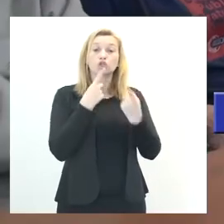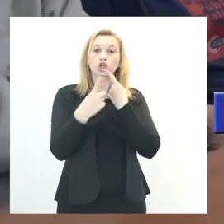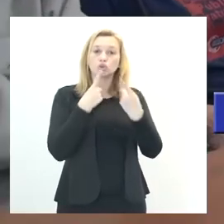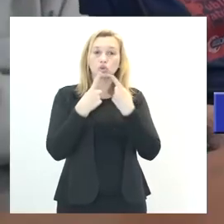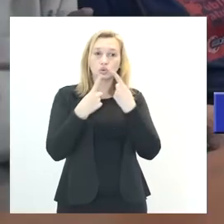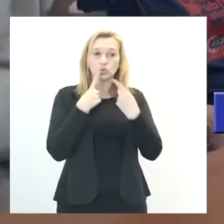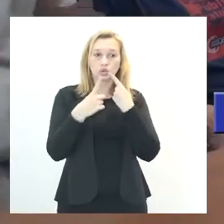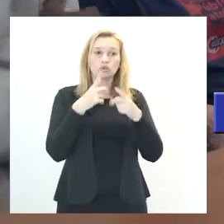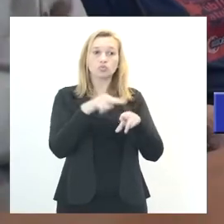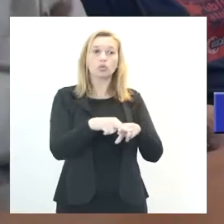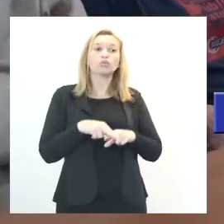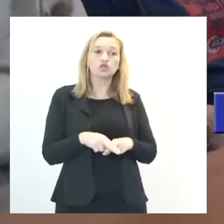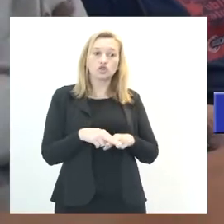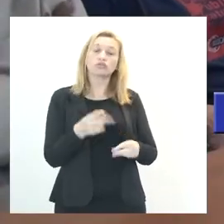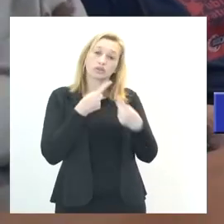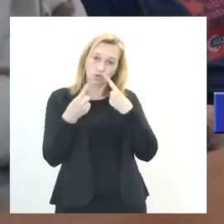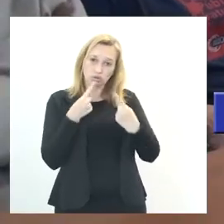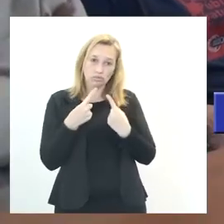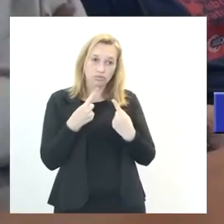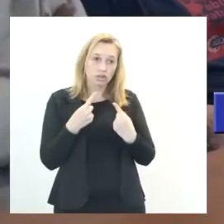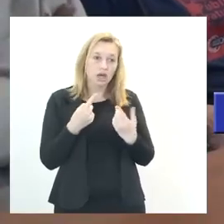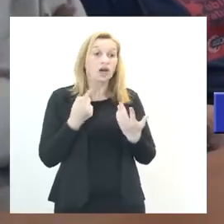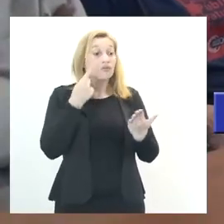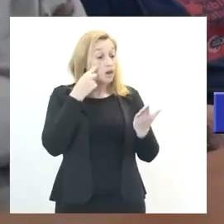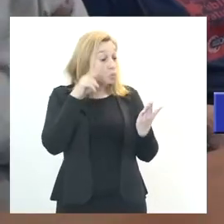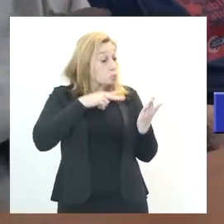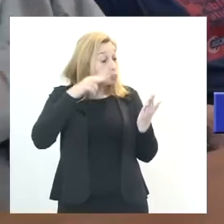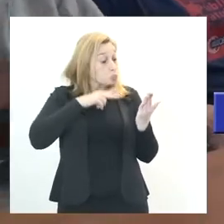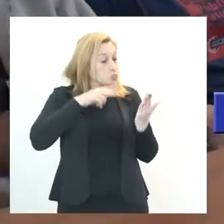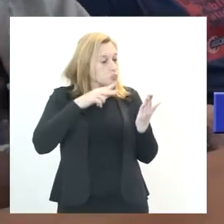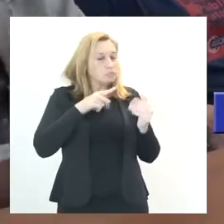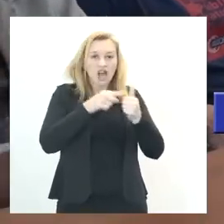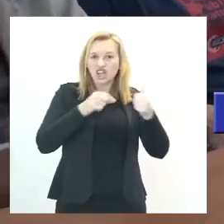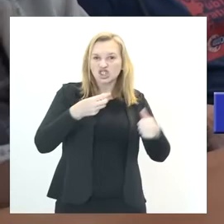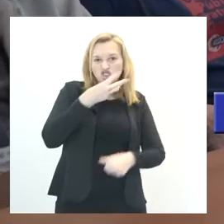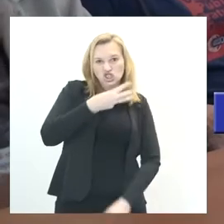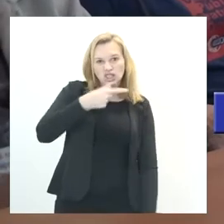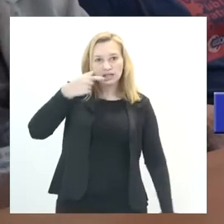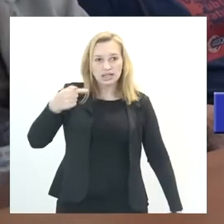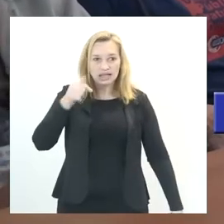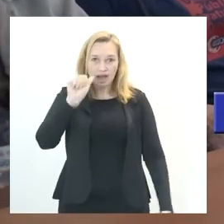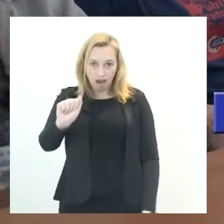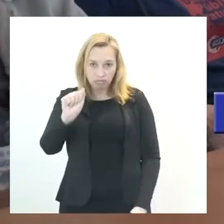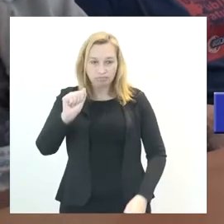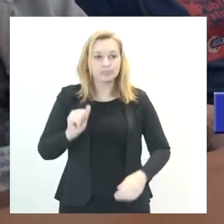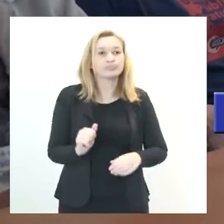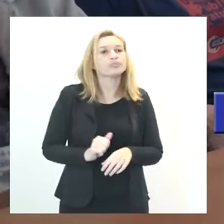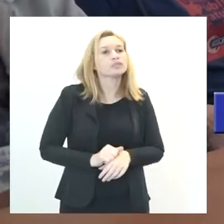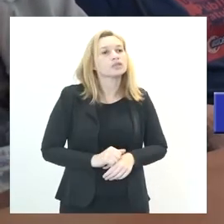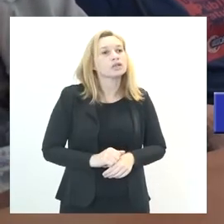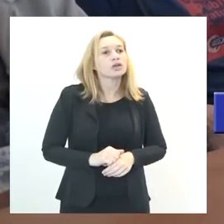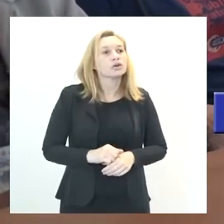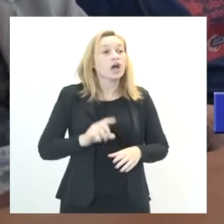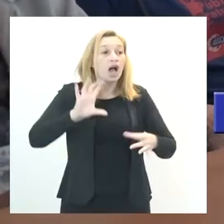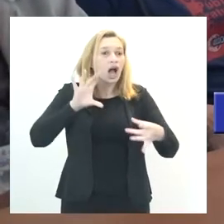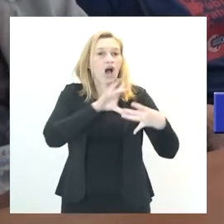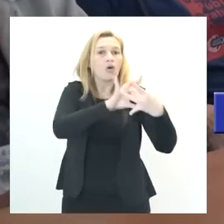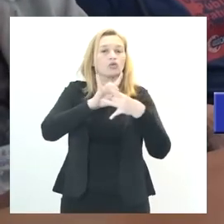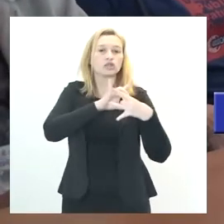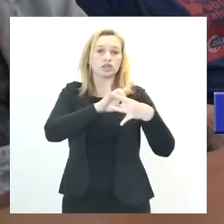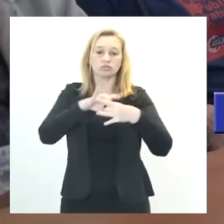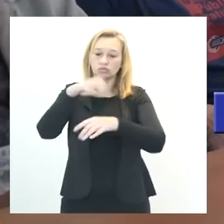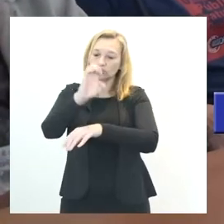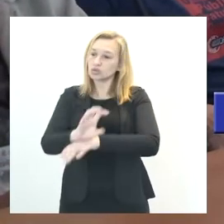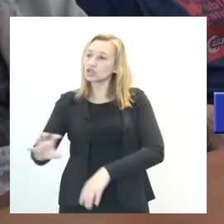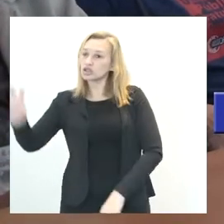o motivo do debate tá aqui artigo 37-a e a união os